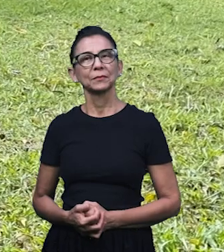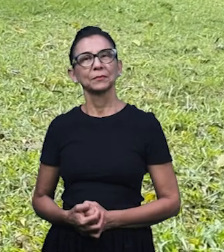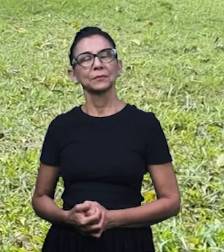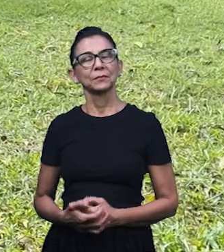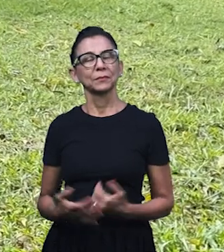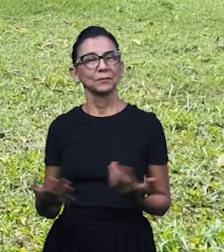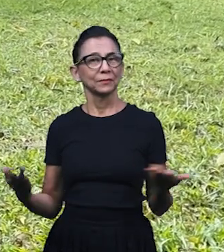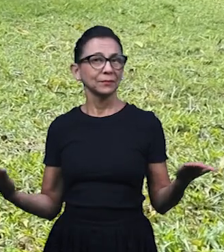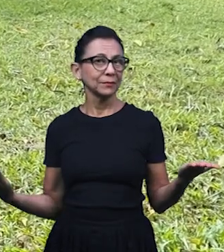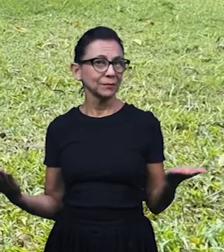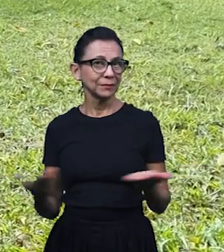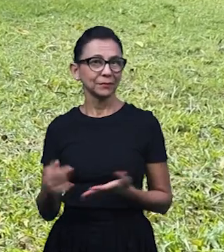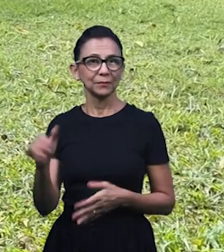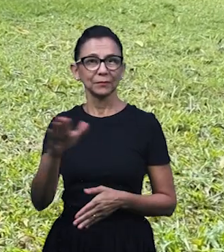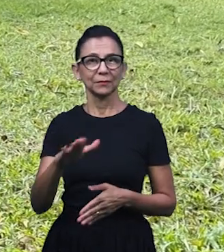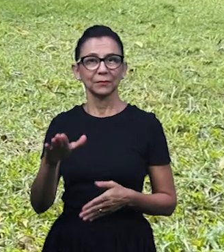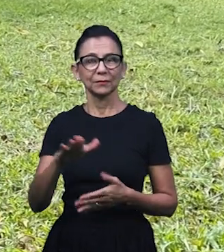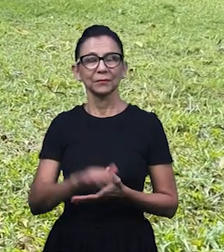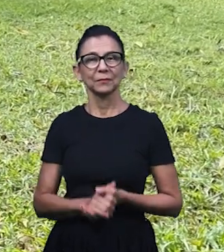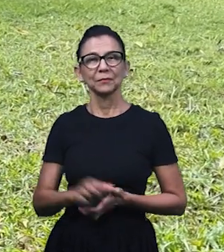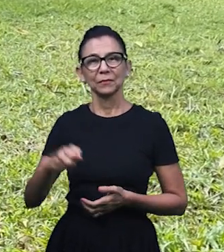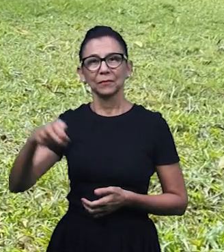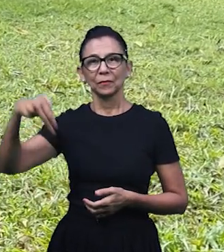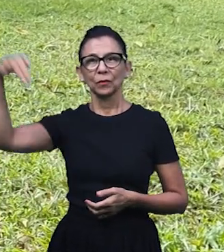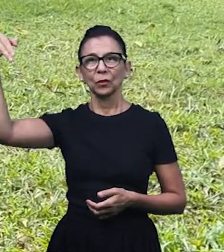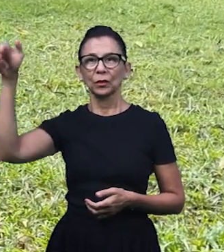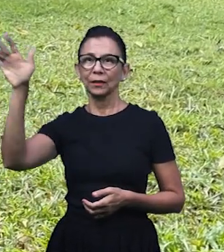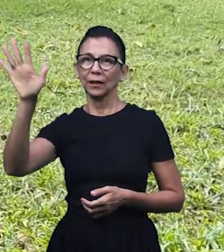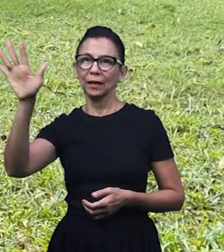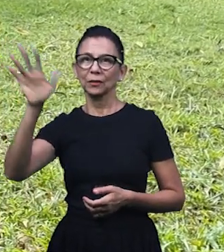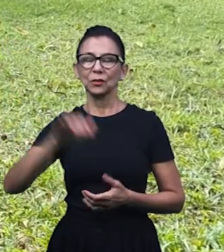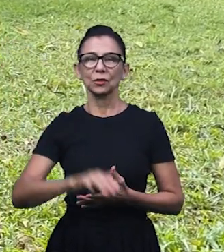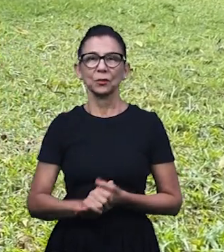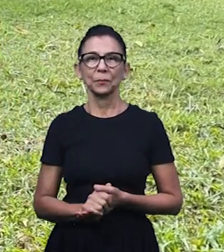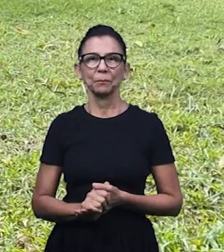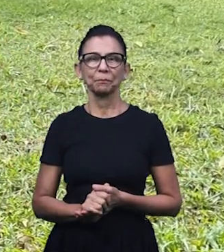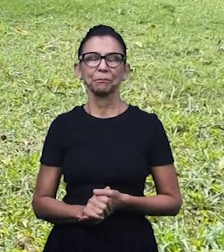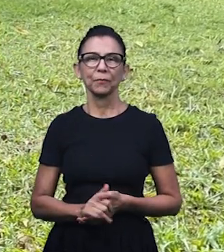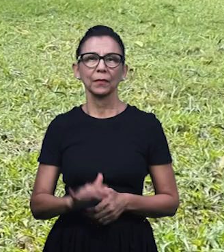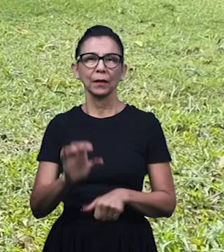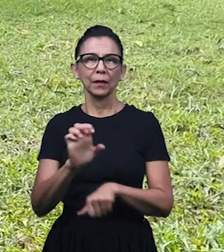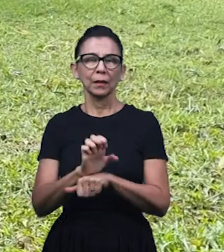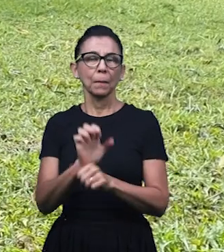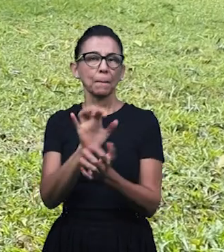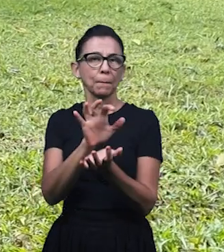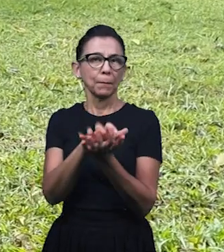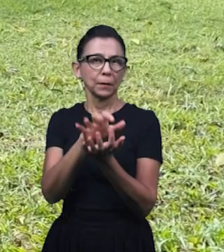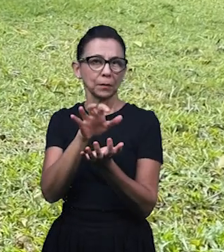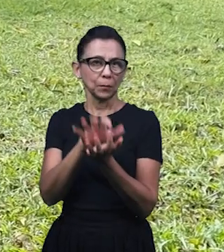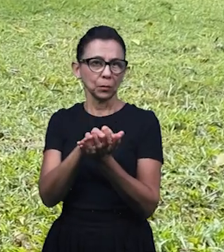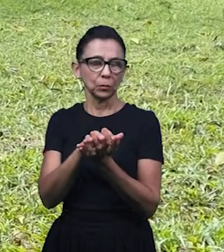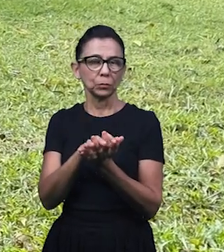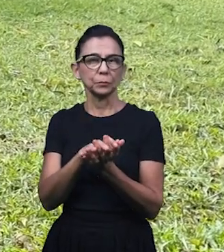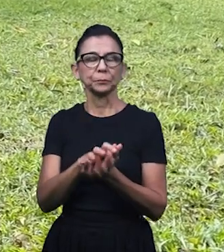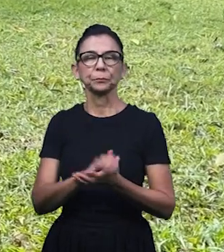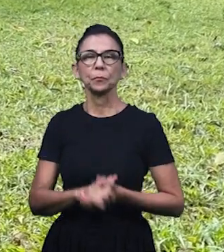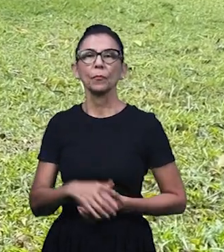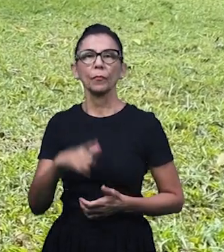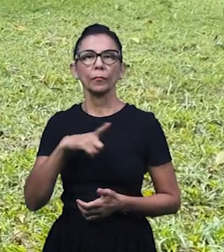Do norte, agora chegamos à região nordeste. Aqui no nosso estado vizinho de Pernambuco, o Senhor tem dado uma